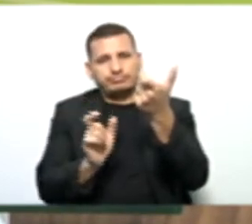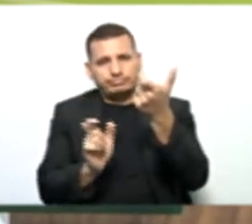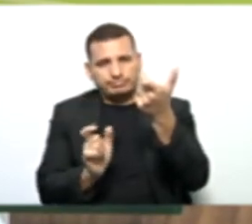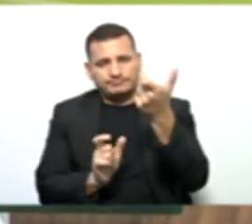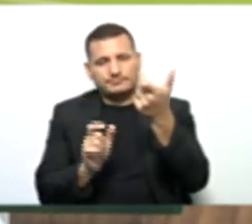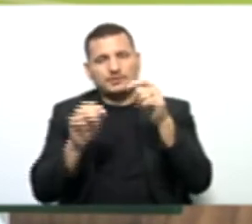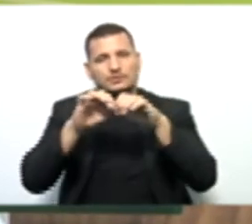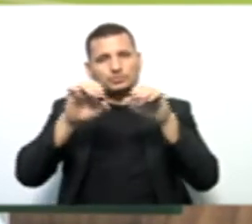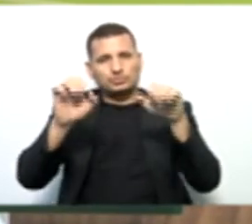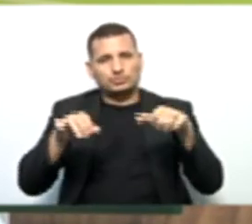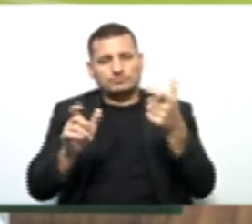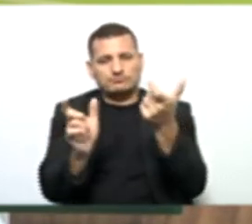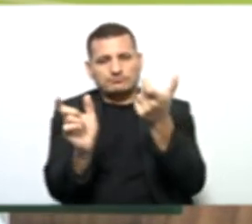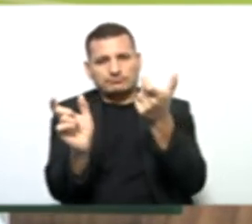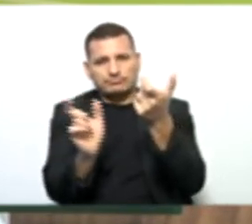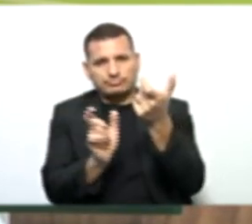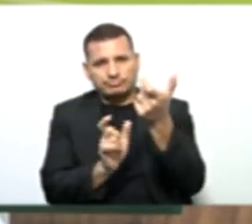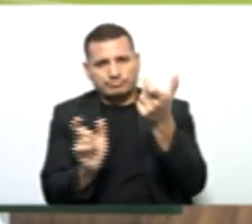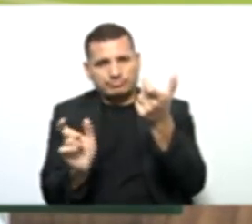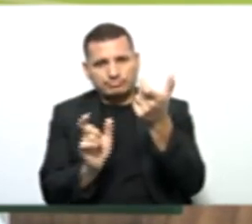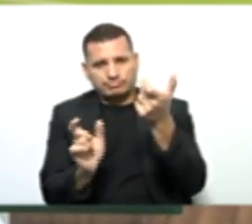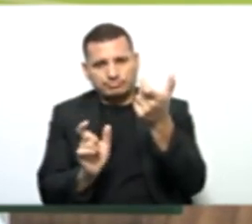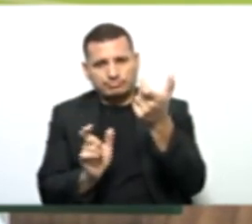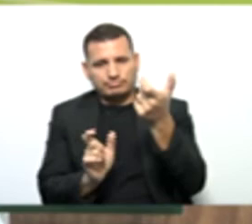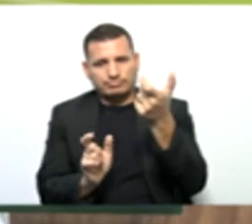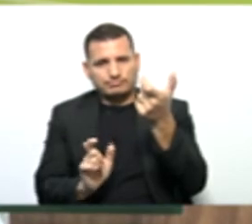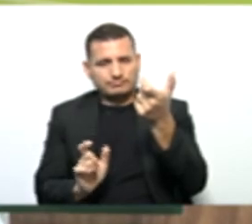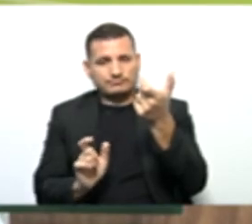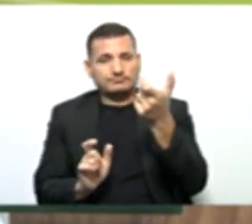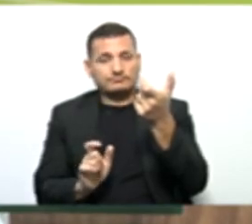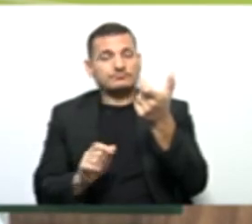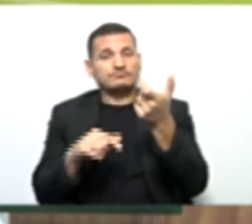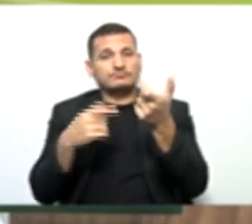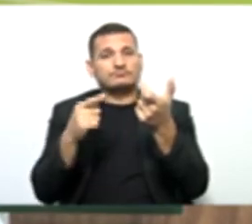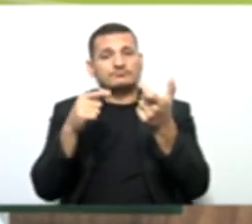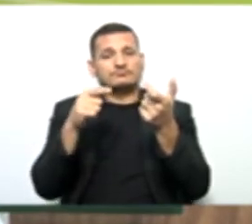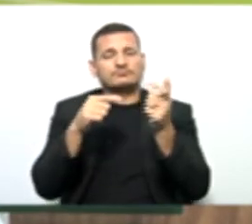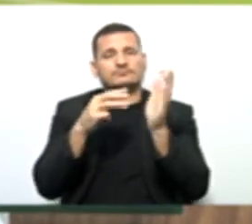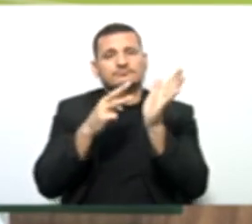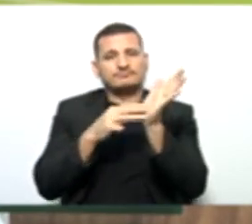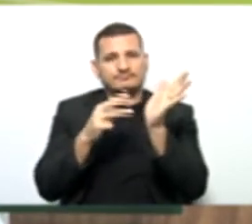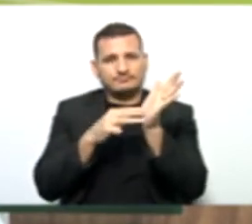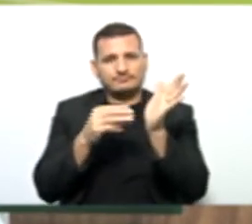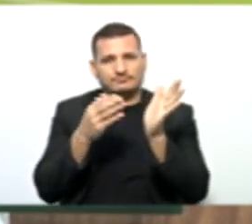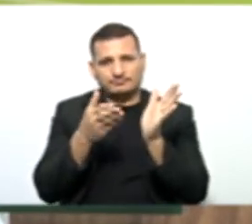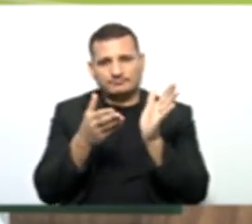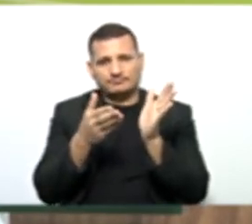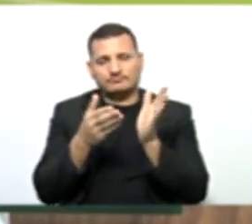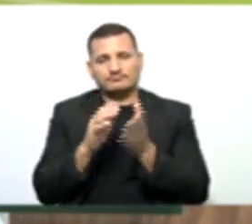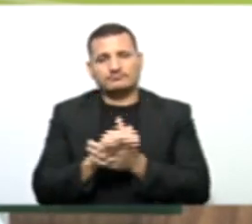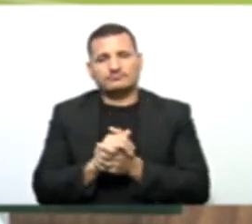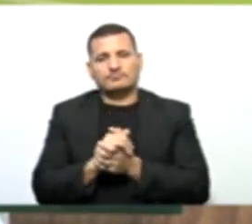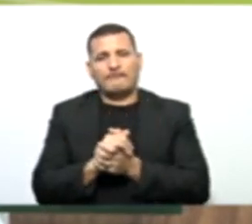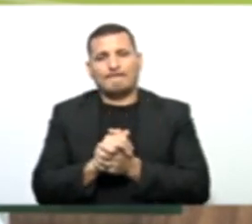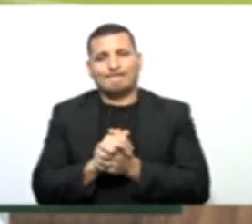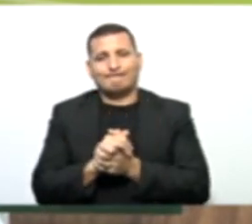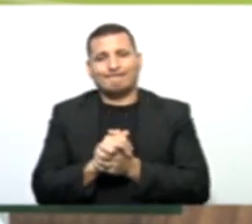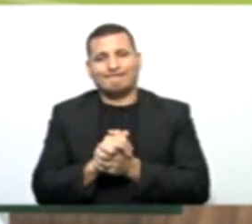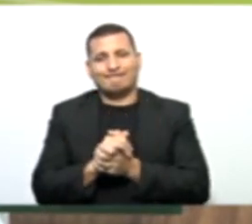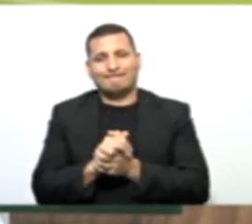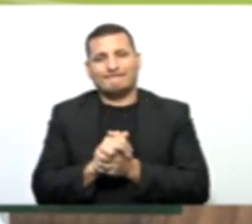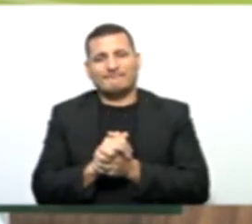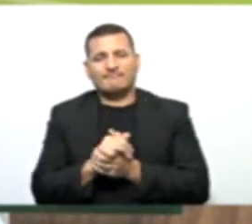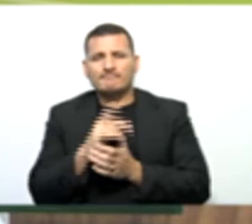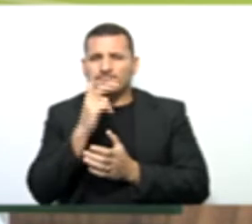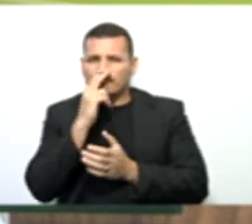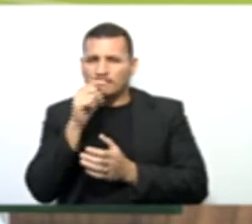o objeto. Então, esse método init aí, ele pode ser, pode